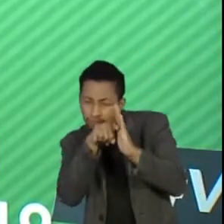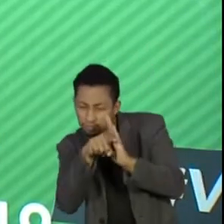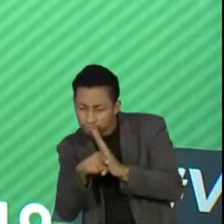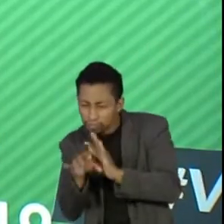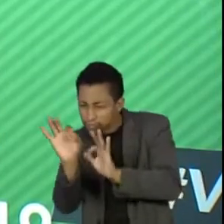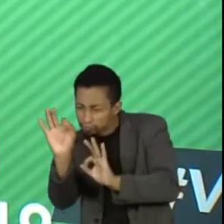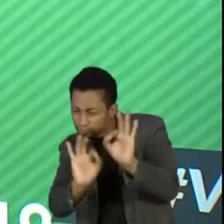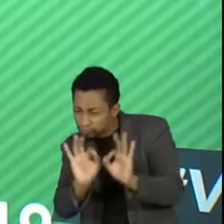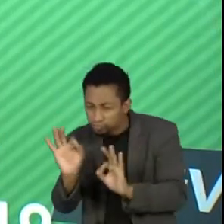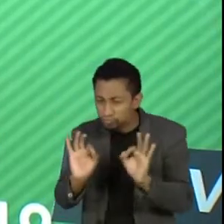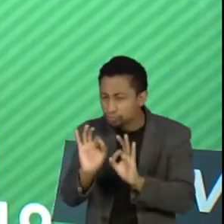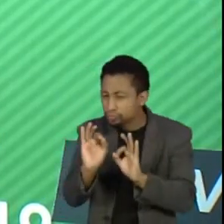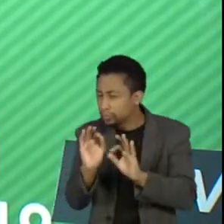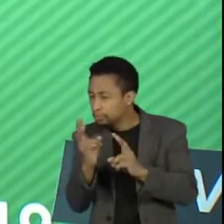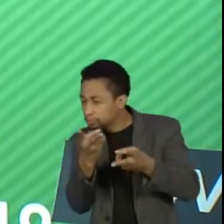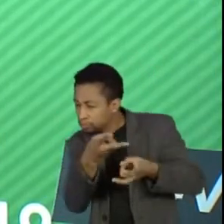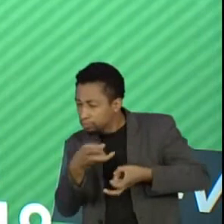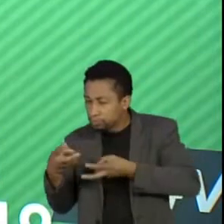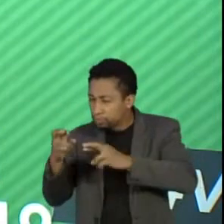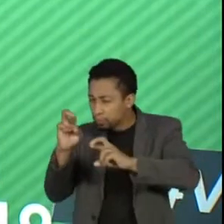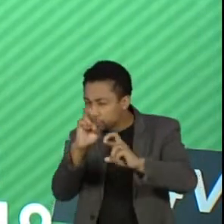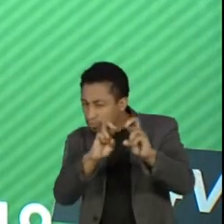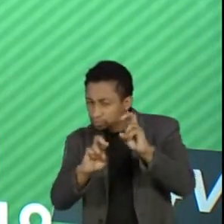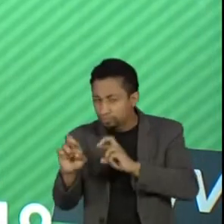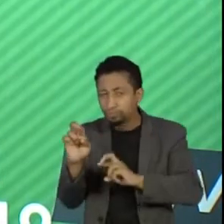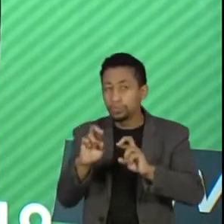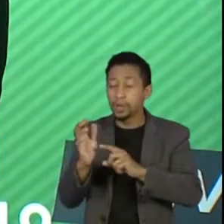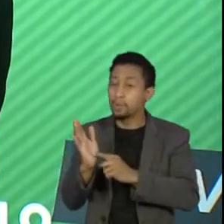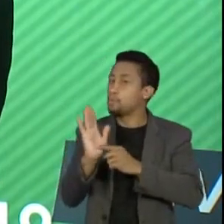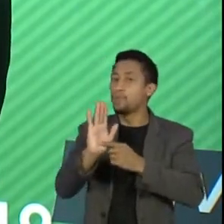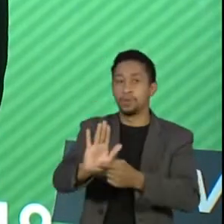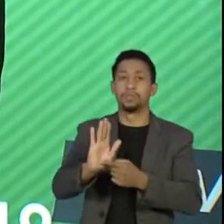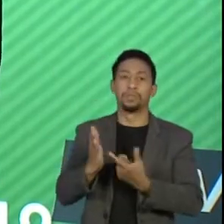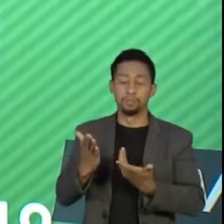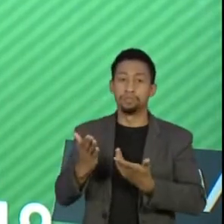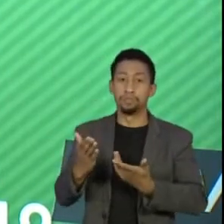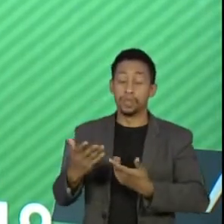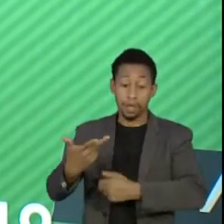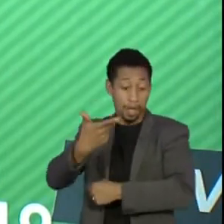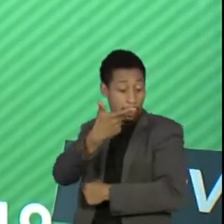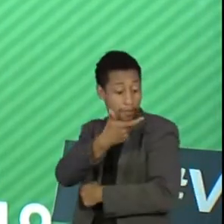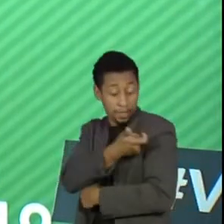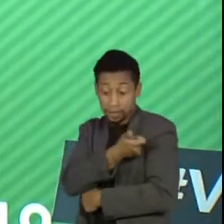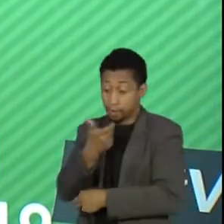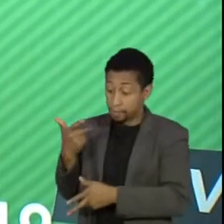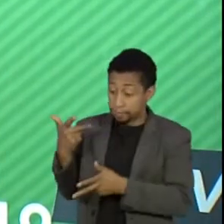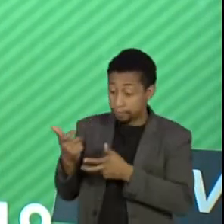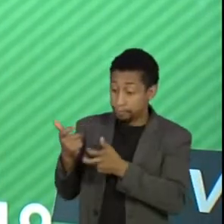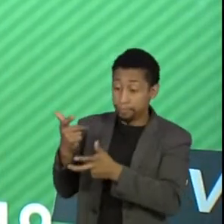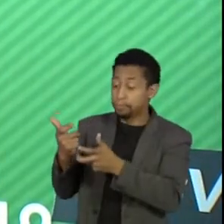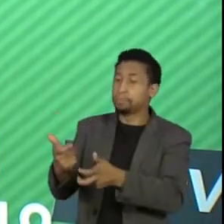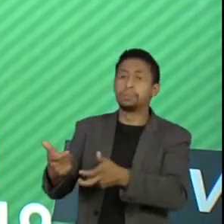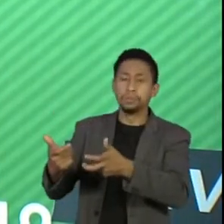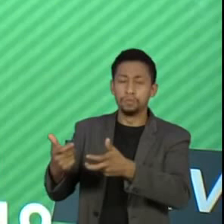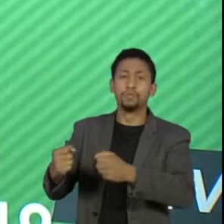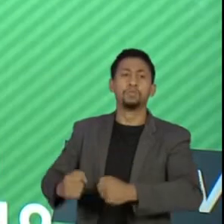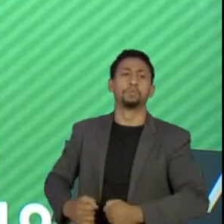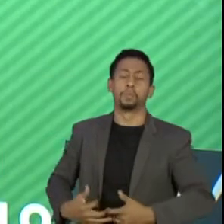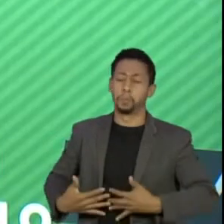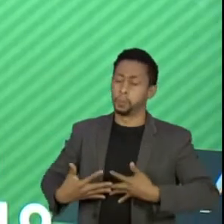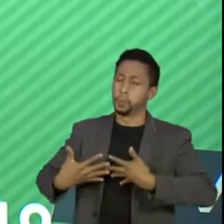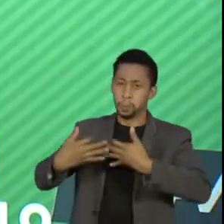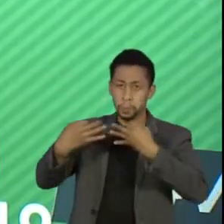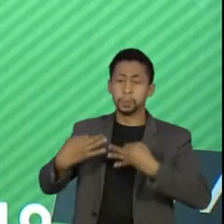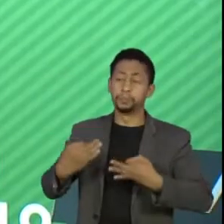leve possível. E isso faz uma diferença e que prejudica a comparabilidade deste estudo com